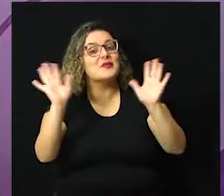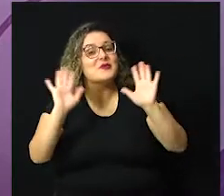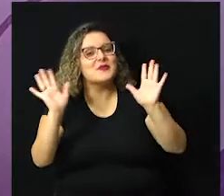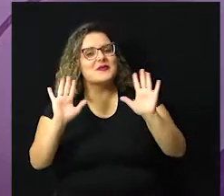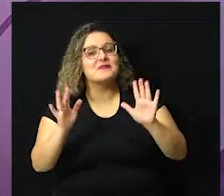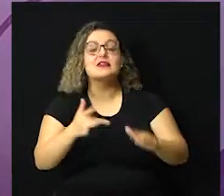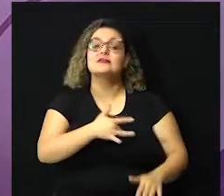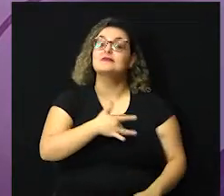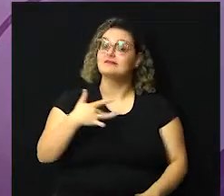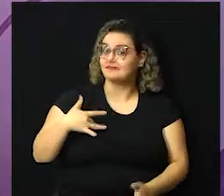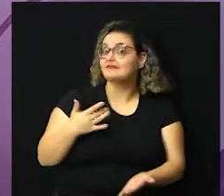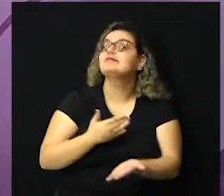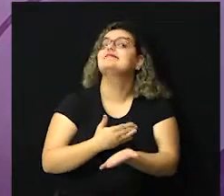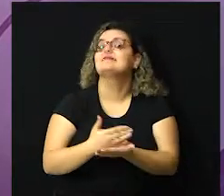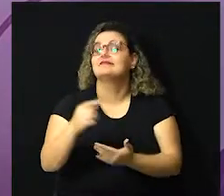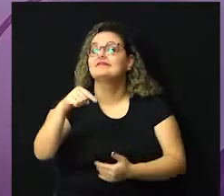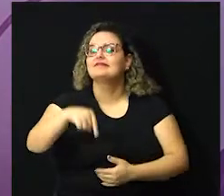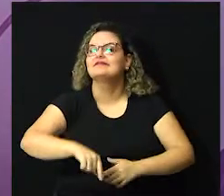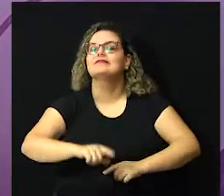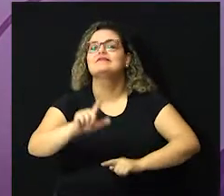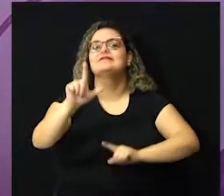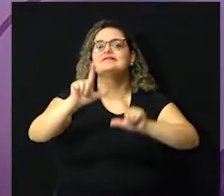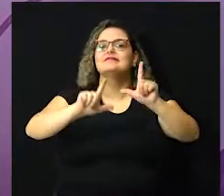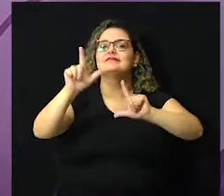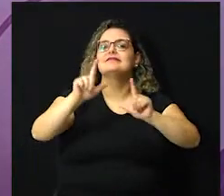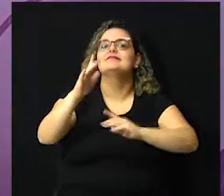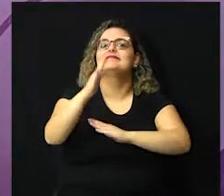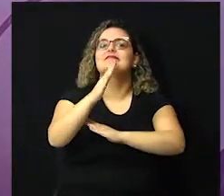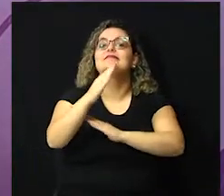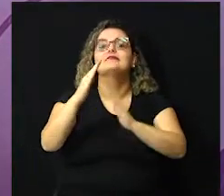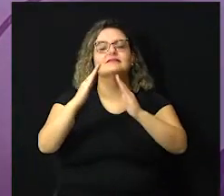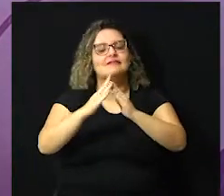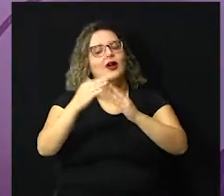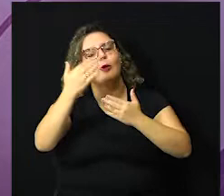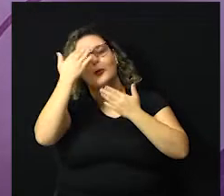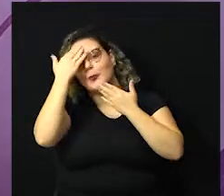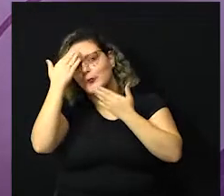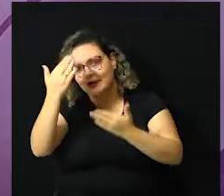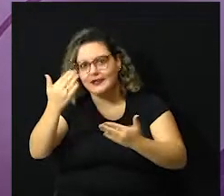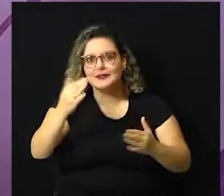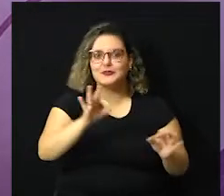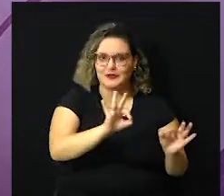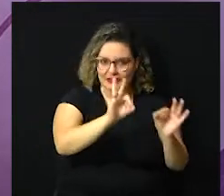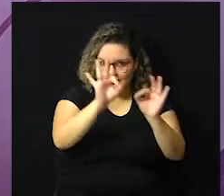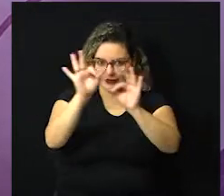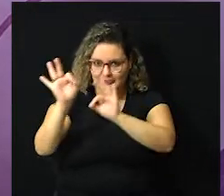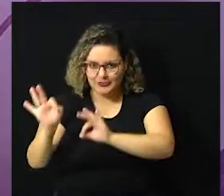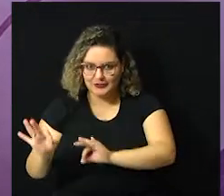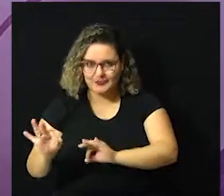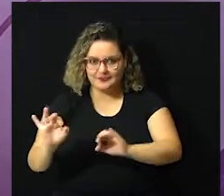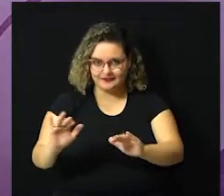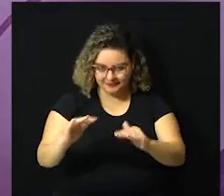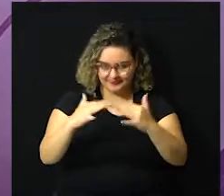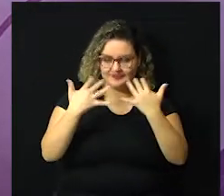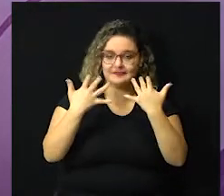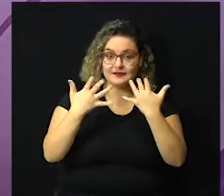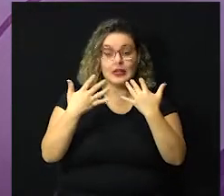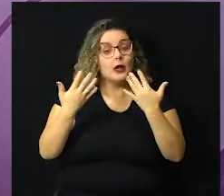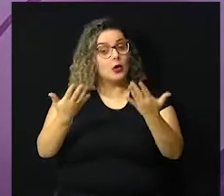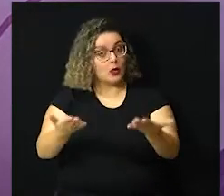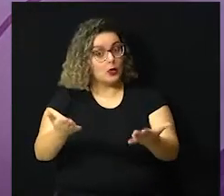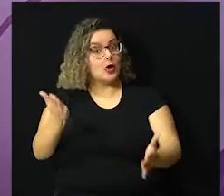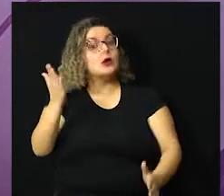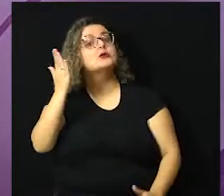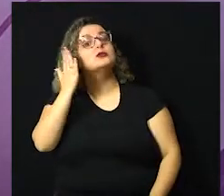Olá, mais um Saúde Agora começando aqui pela tela da TV Câmara Campinas. A você de casa desde já, muito obrigada pela companhia e audiência. E como você